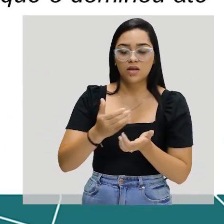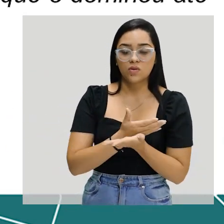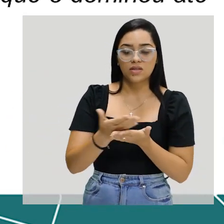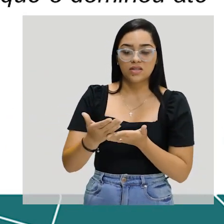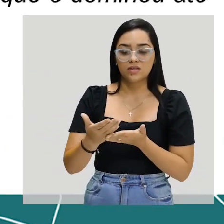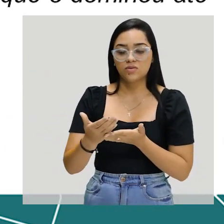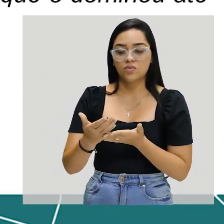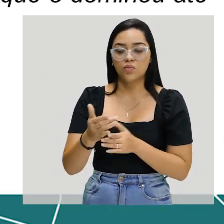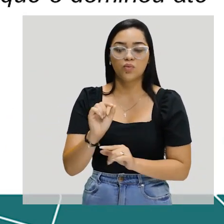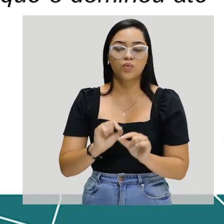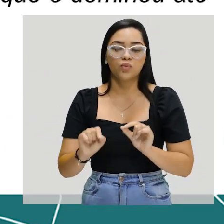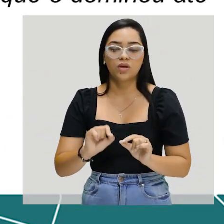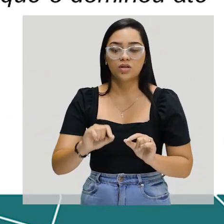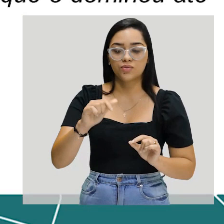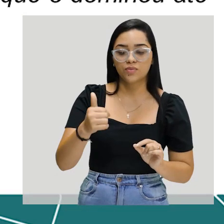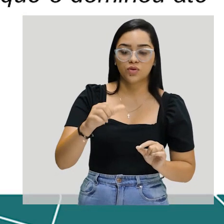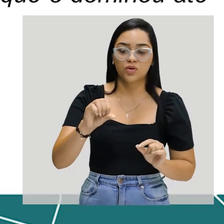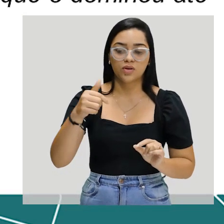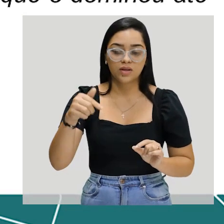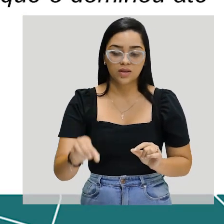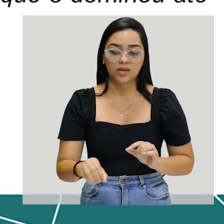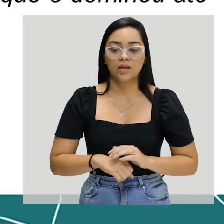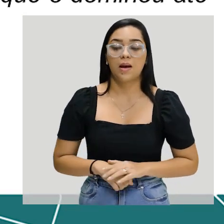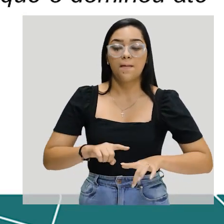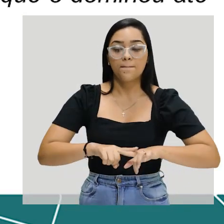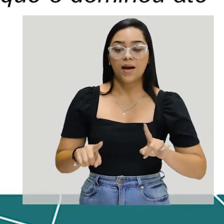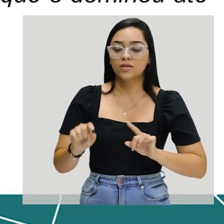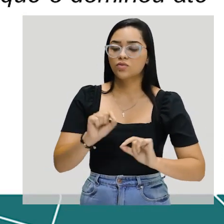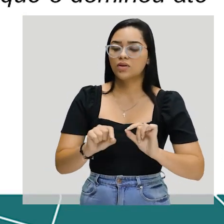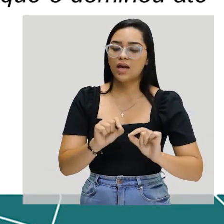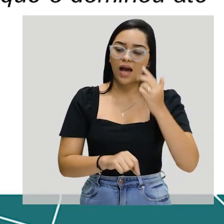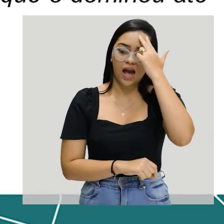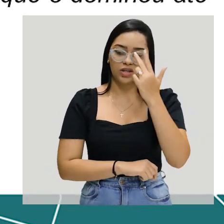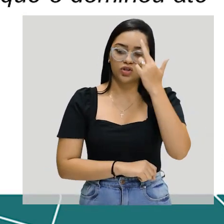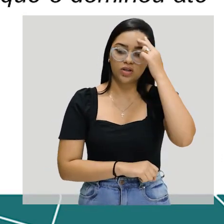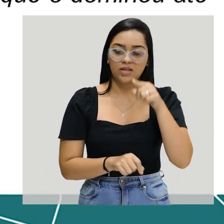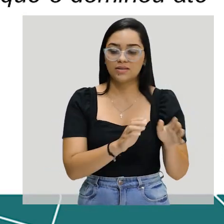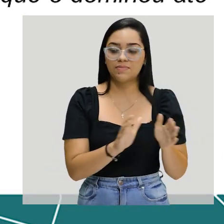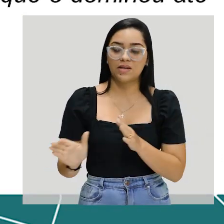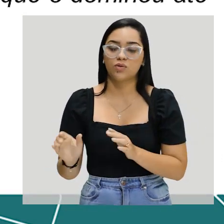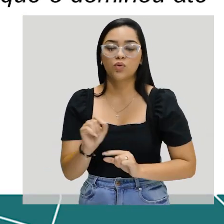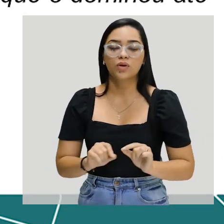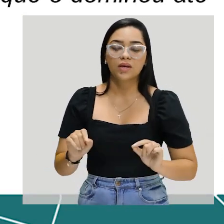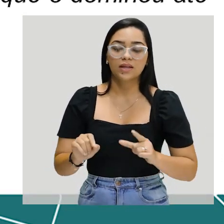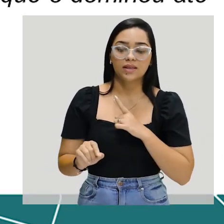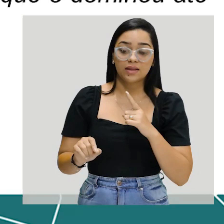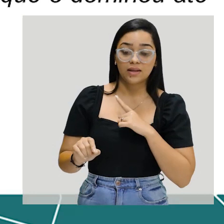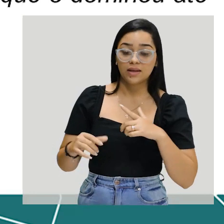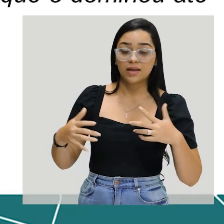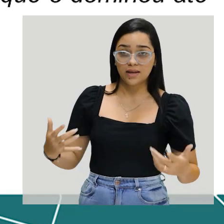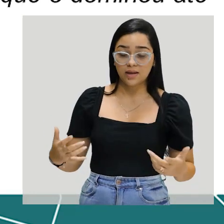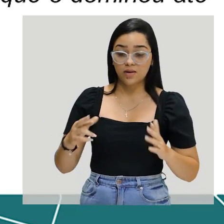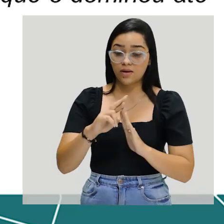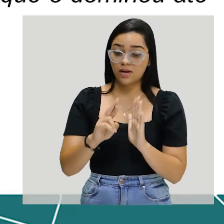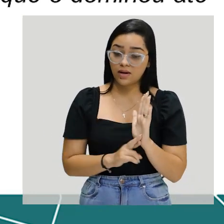divisor de águas o início da década de 70 apesar disso a história desse período foi reunida sobre um